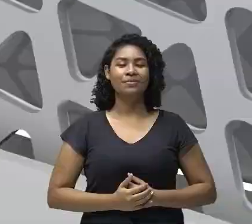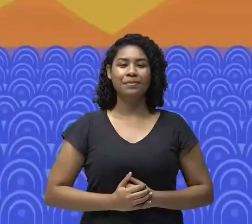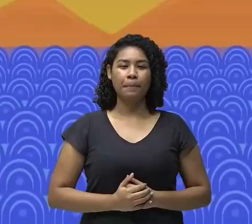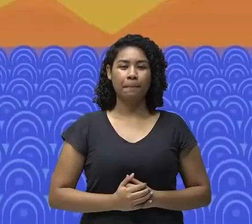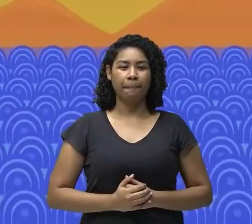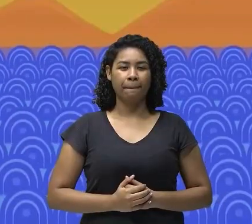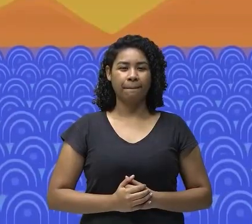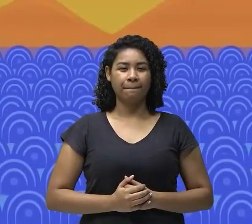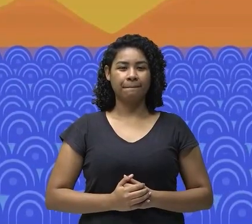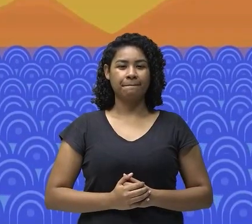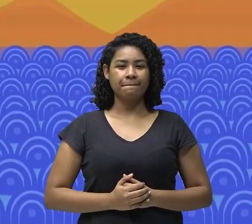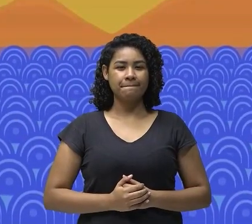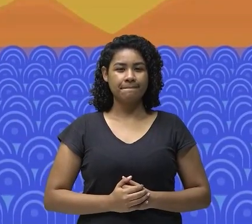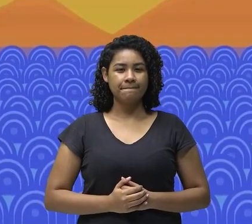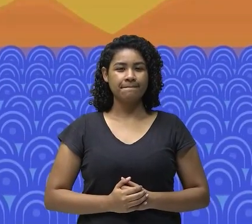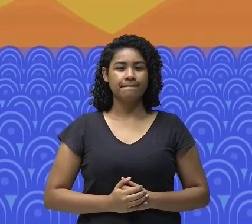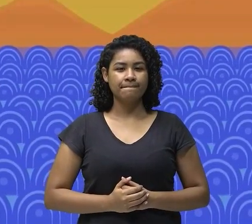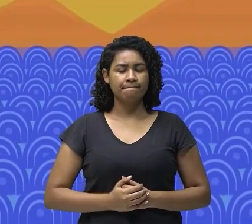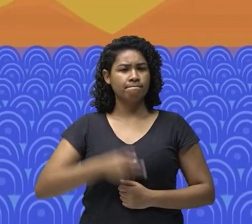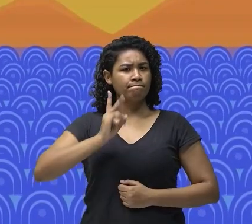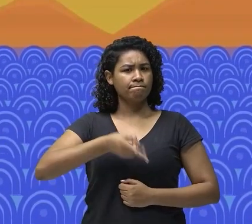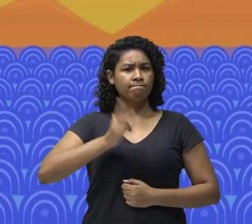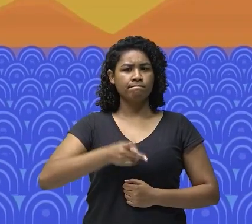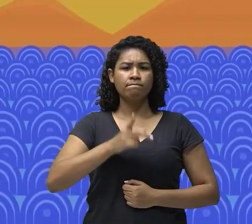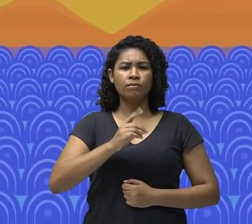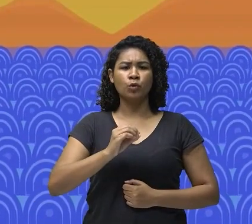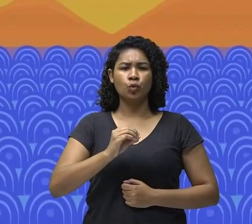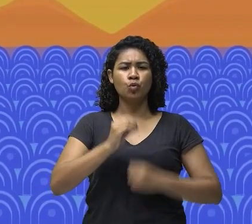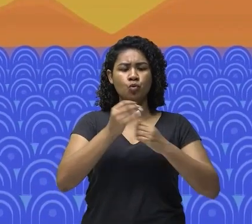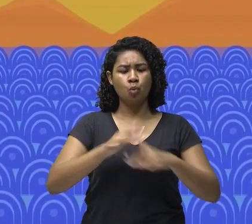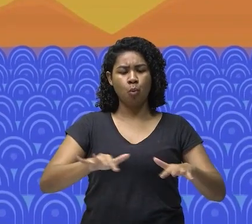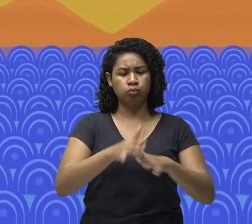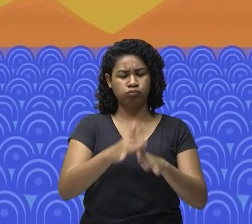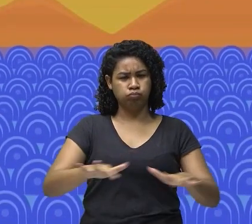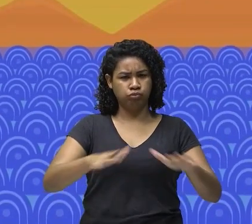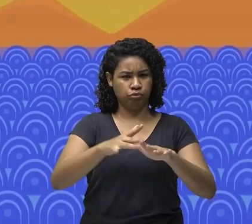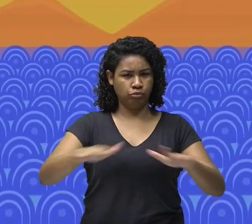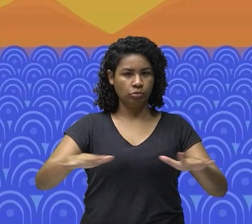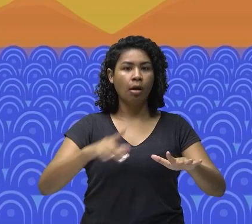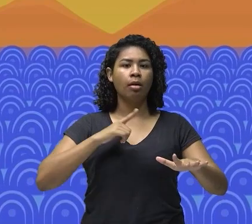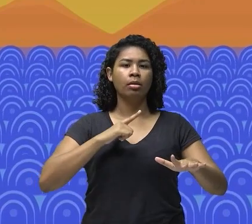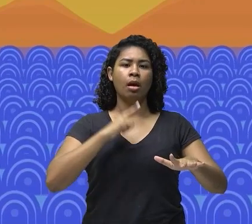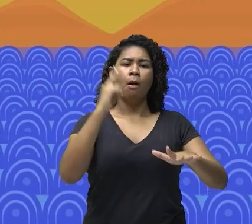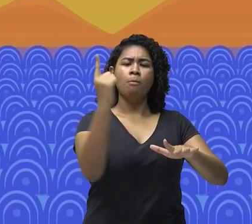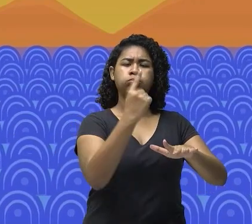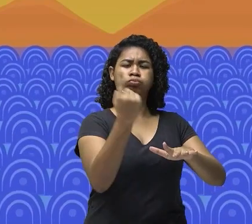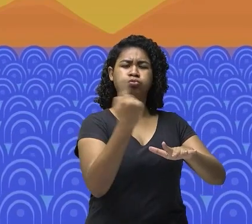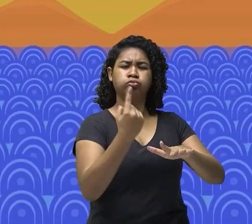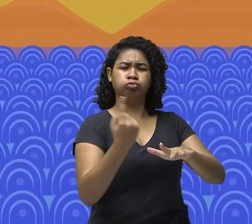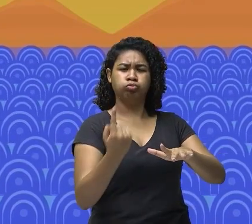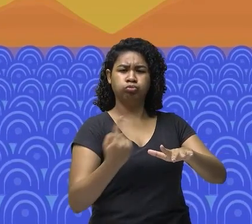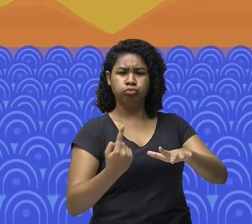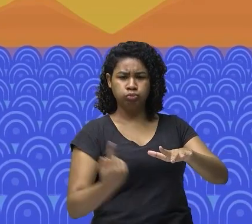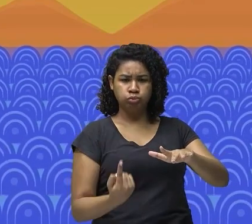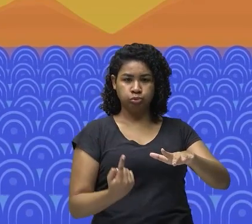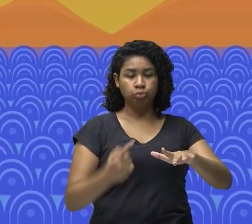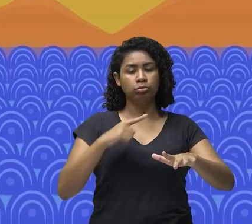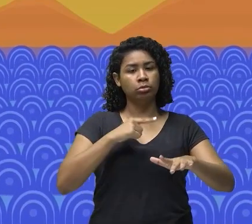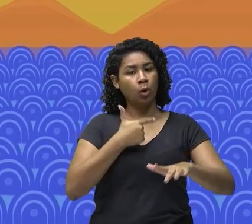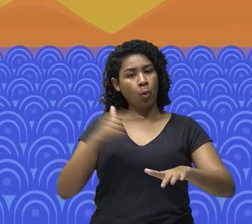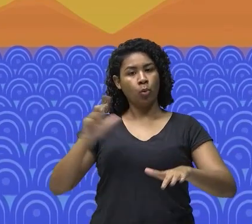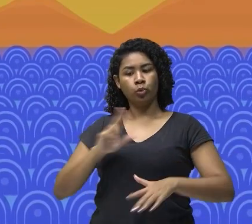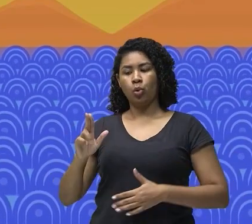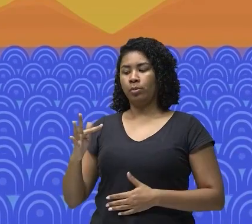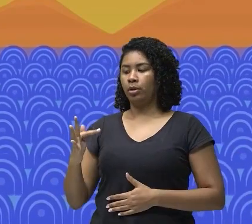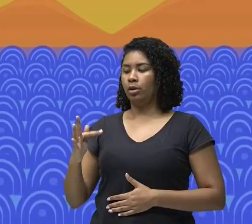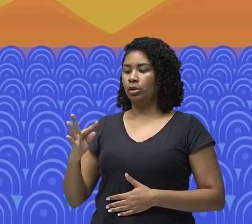assistir? Formados sempre nas águas dos oceanos, os furacões são ciclones tropicais, assim como os tufões. A origem